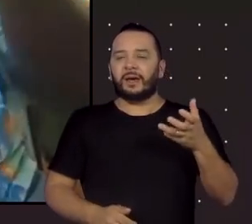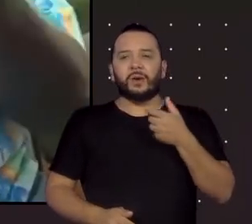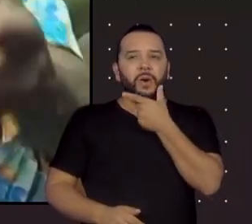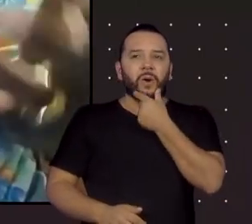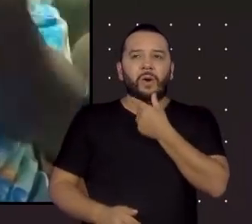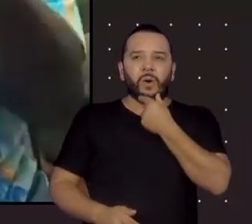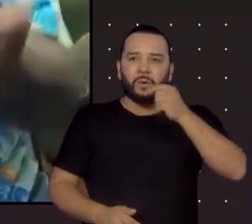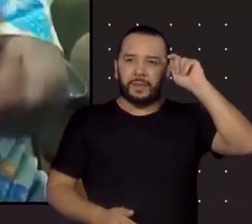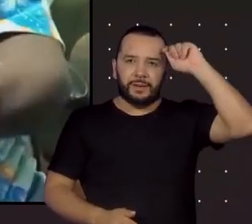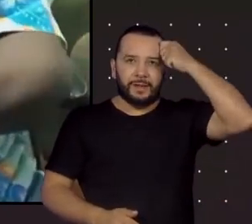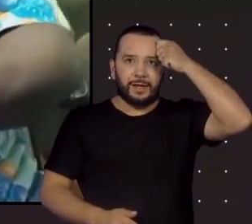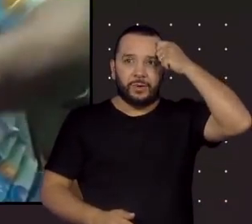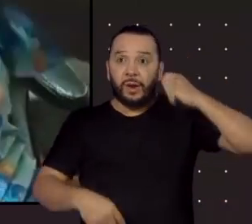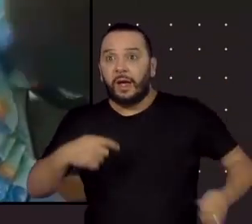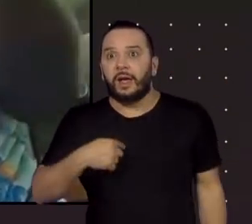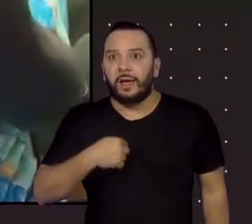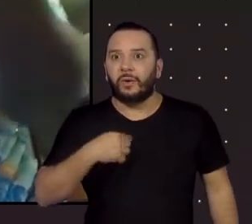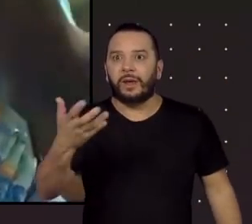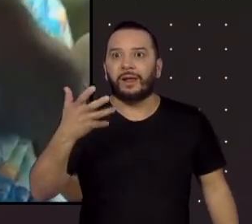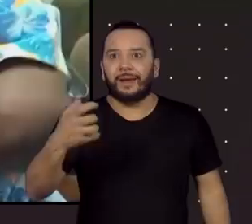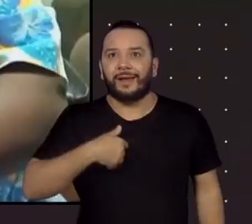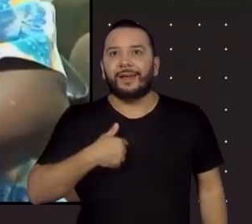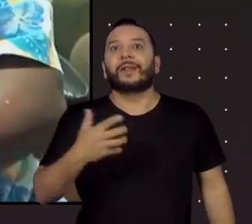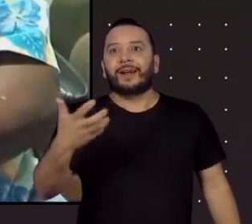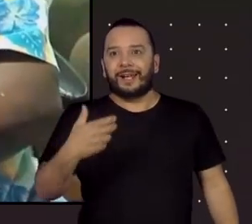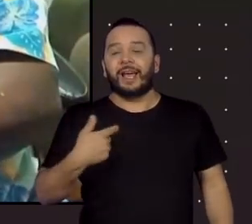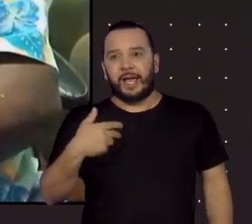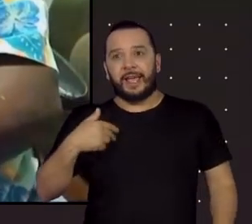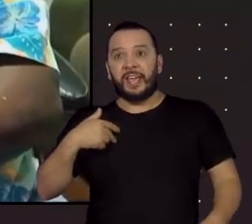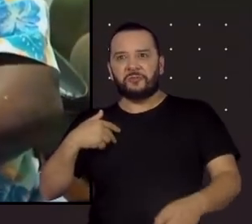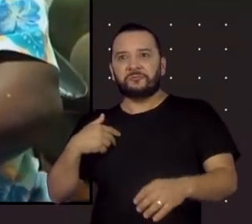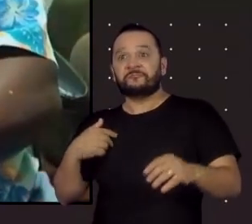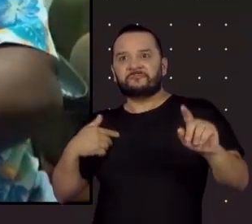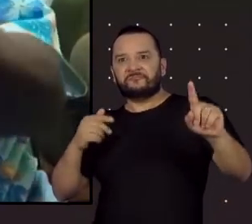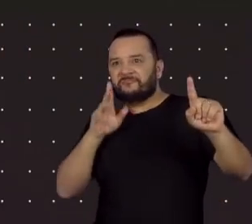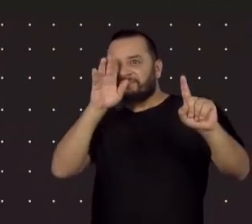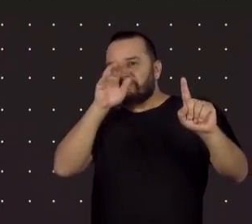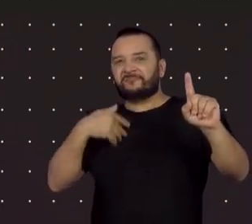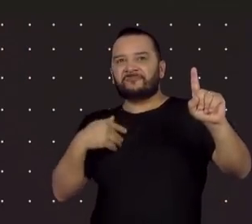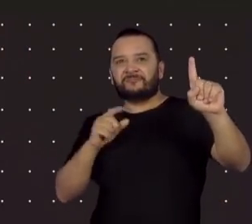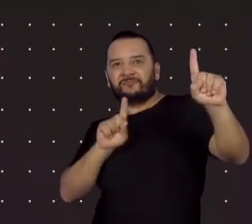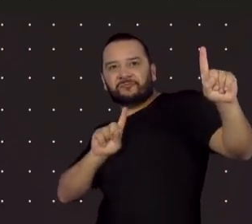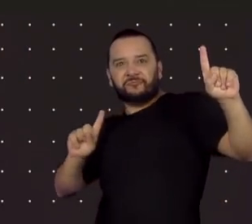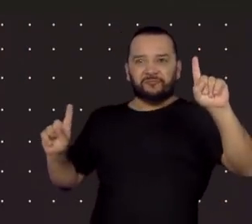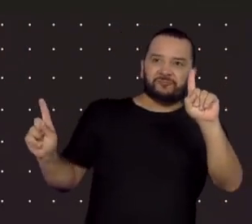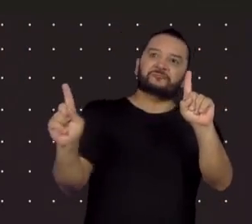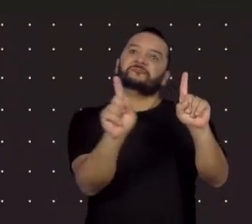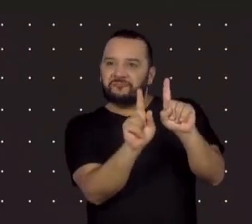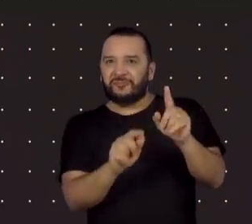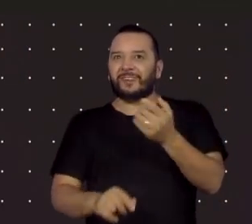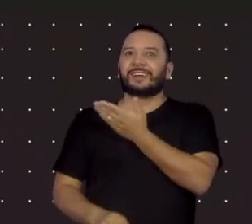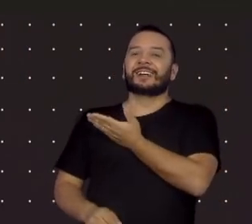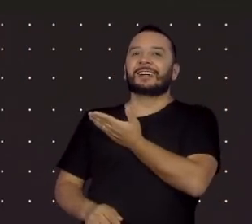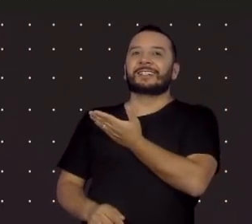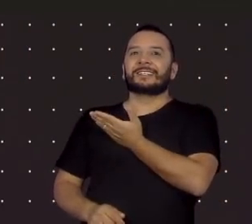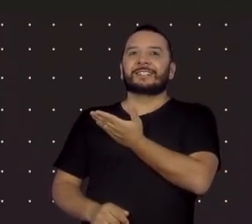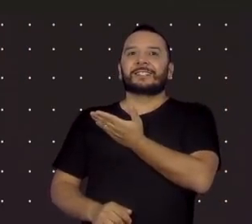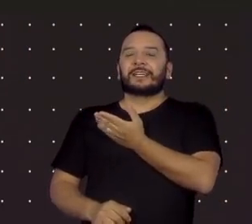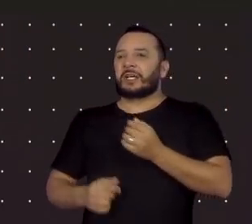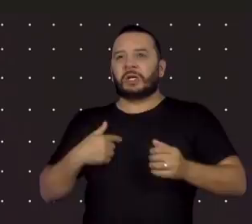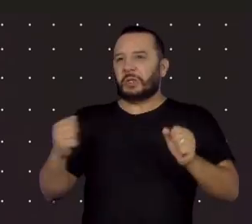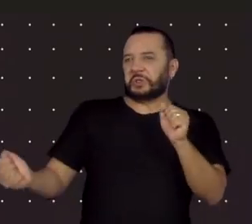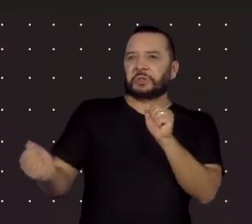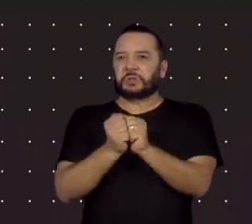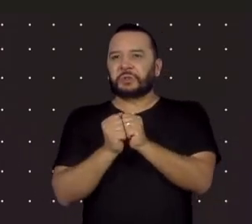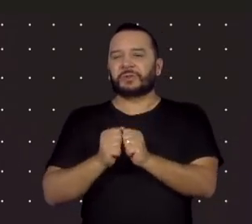Sou eu que ela está querendo. E eu subi no palco, rapaz. Subi no palco, me atraquei com a Elis